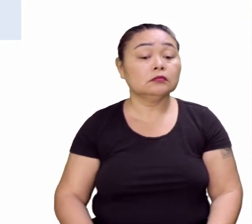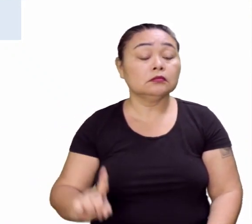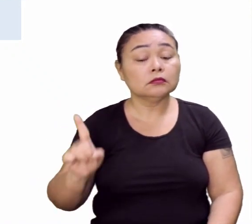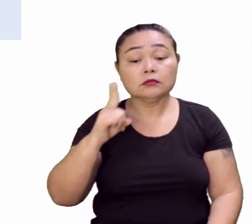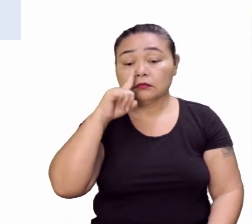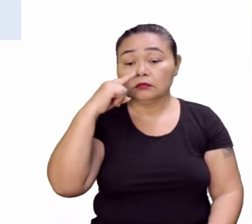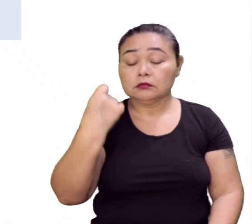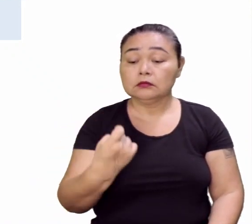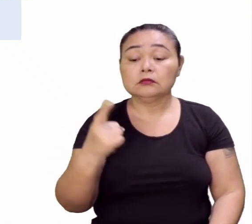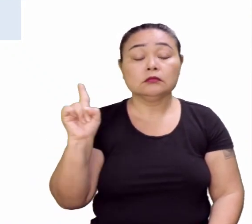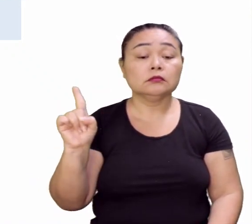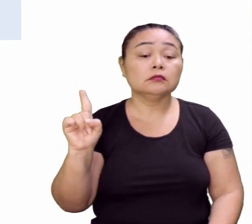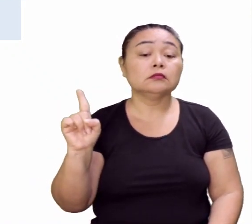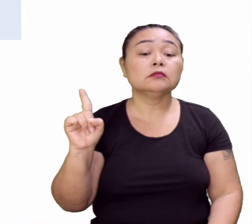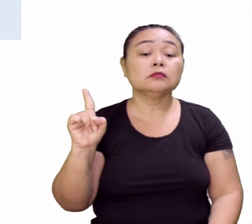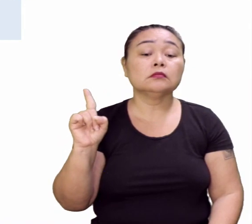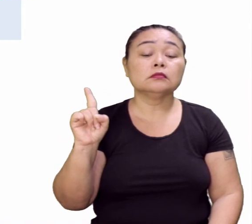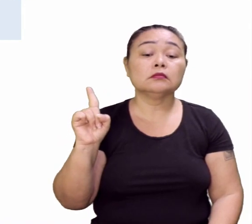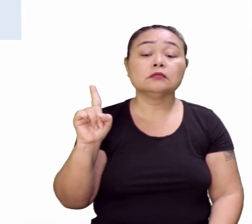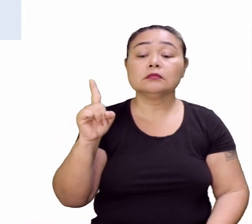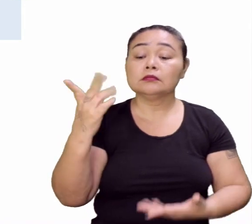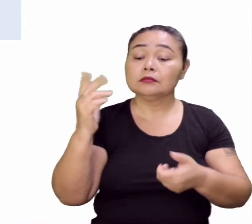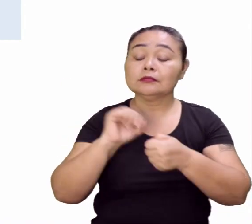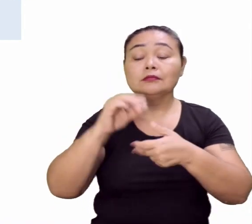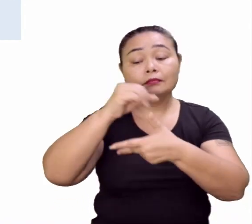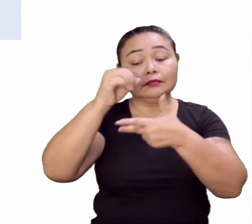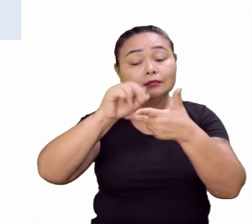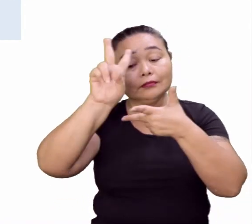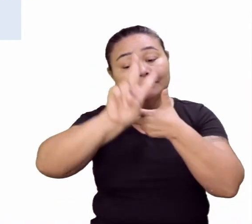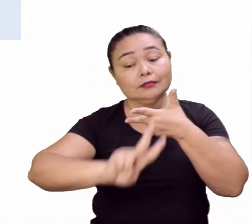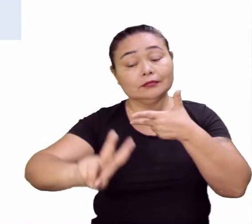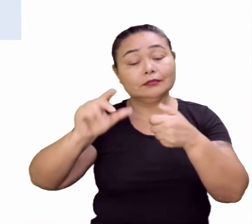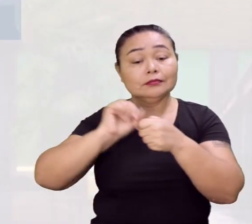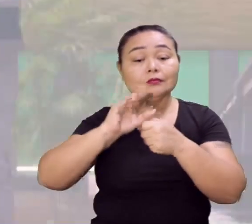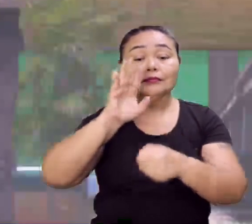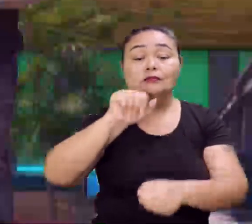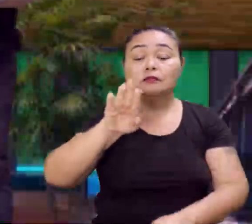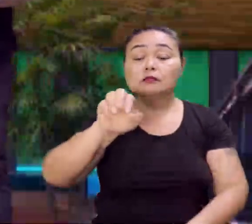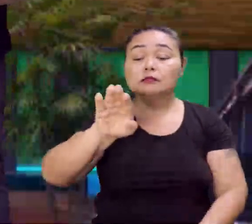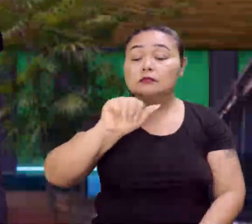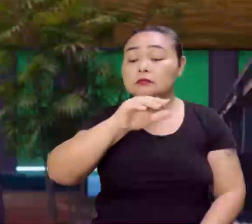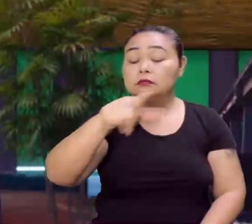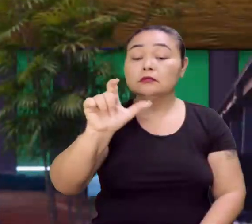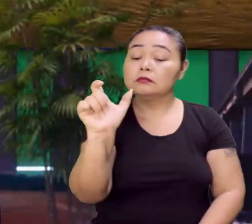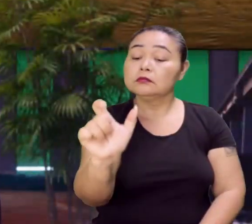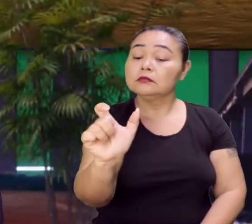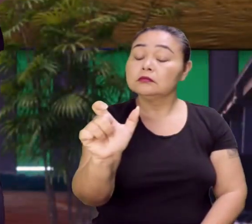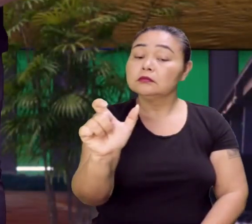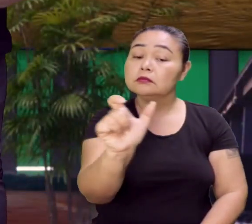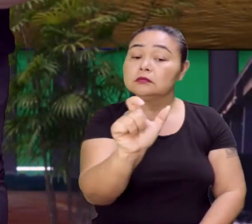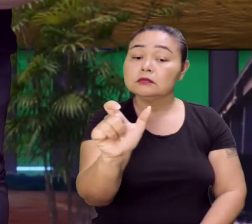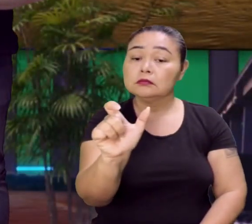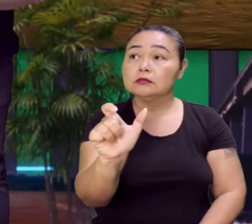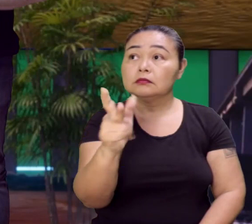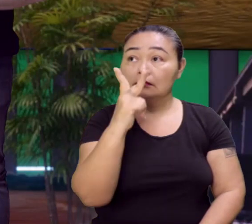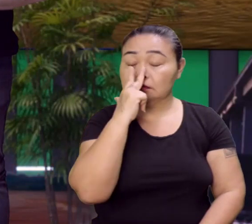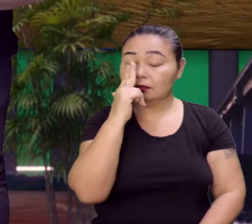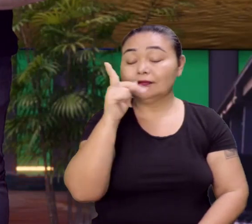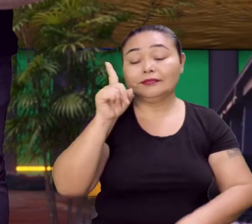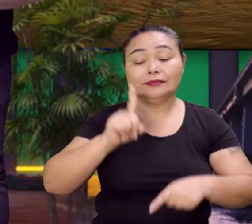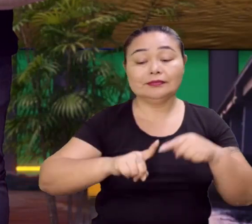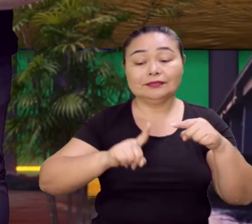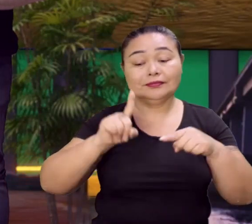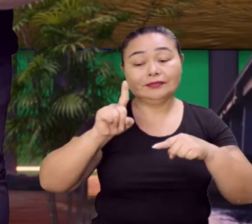é interessante falar para o aluno. Muito bem. Vestibular, Enem direto. Conurbação, tá? Esse nome aí parece ter um